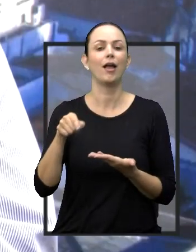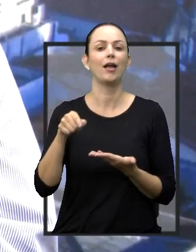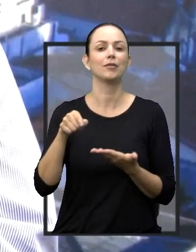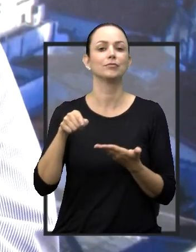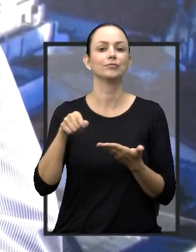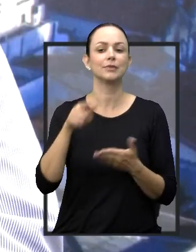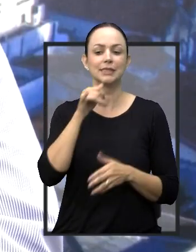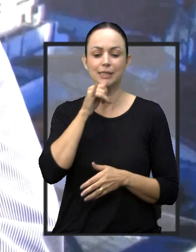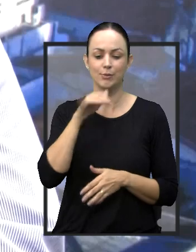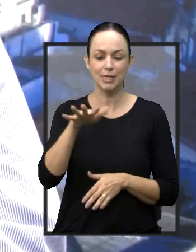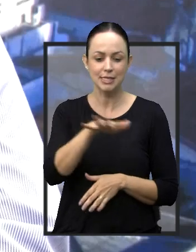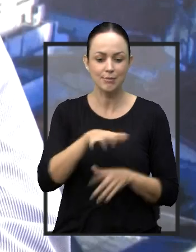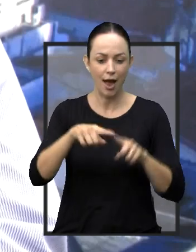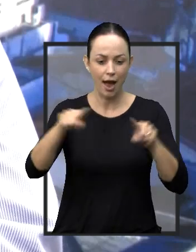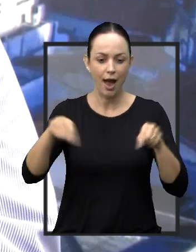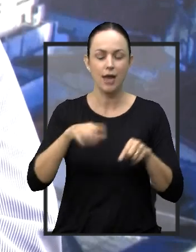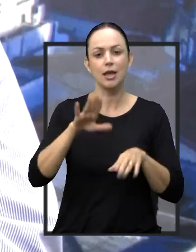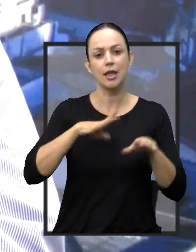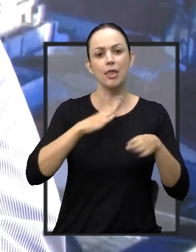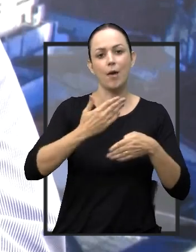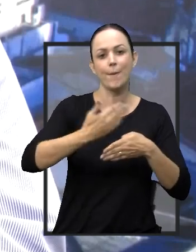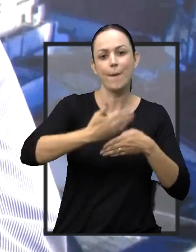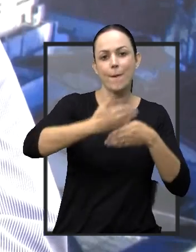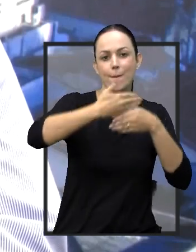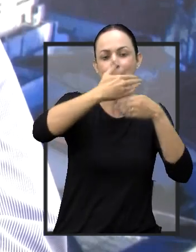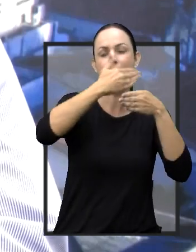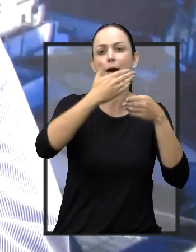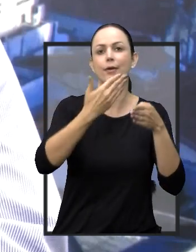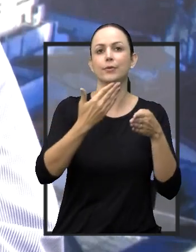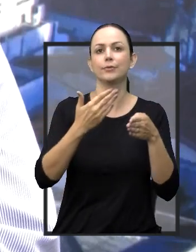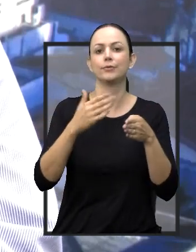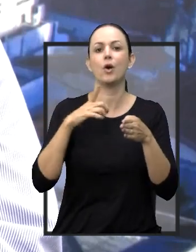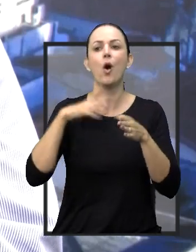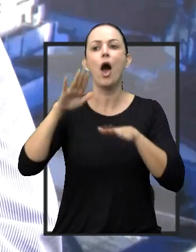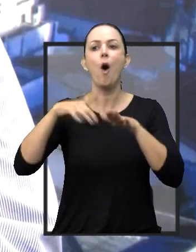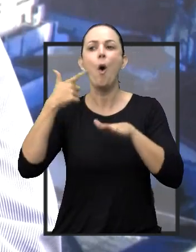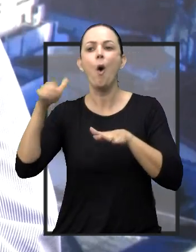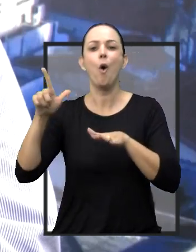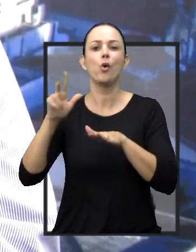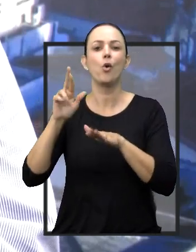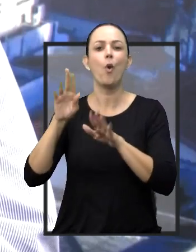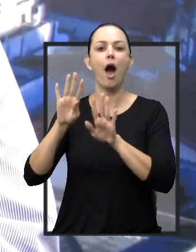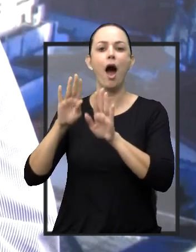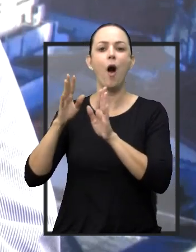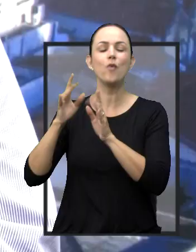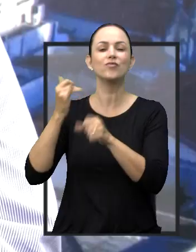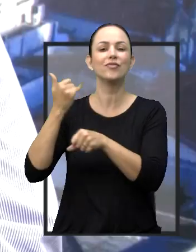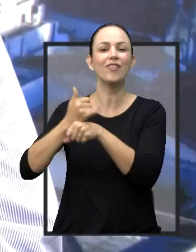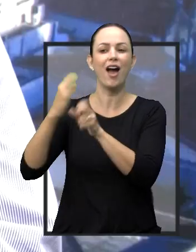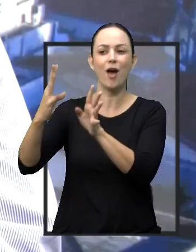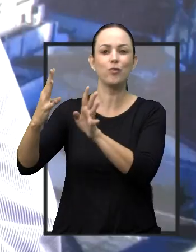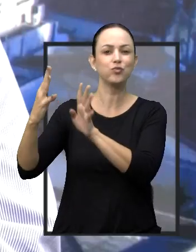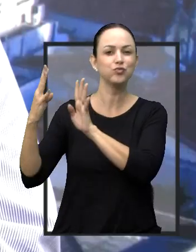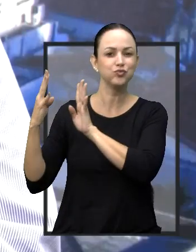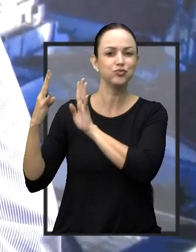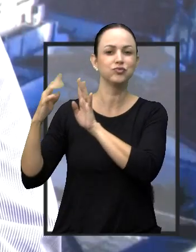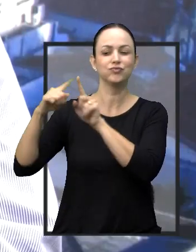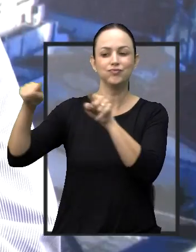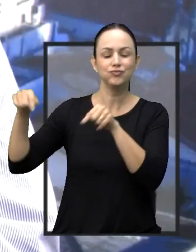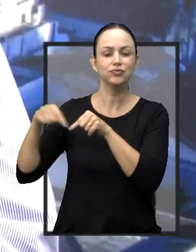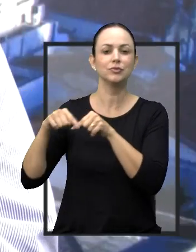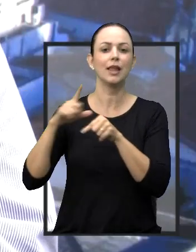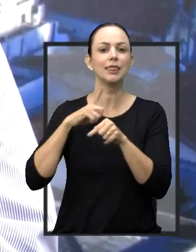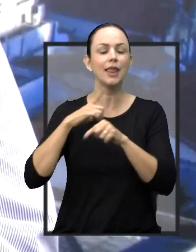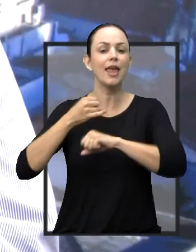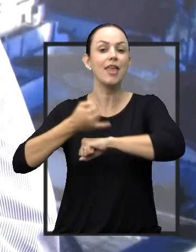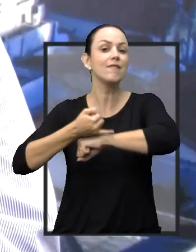alguns lugares com alvenaria, outros até no estilo containers, mas que tem uma infraestrutura mínima para que